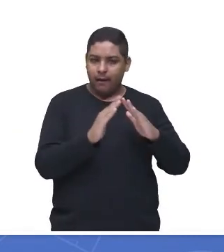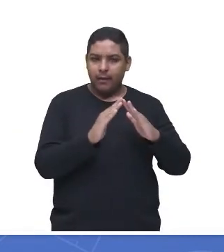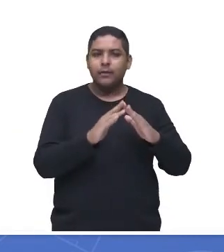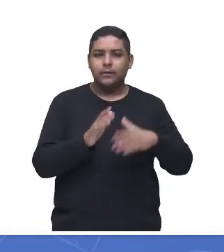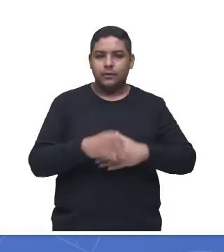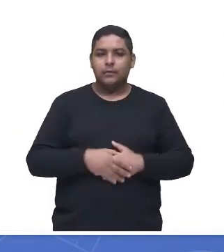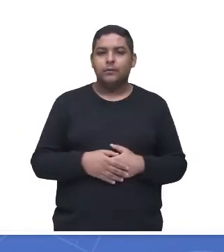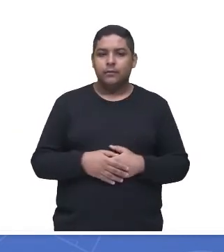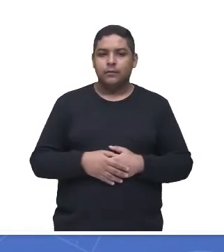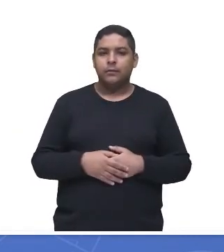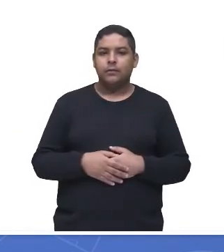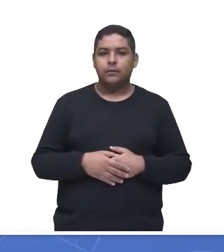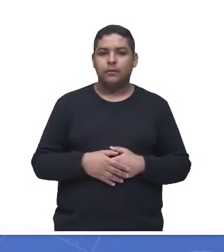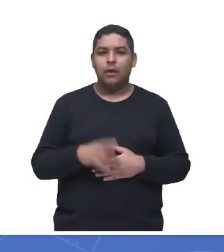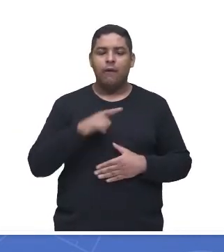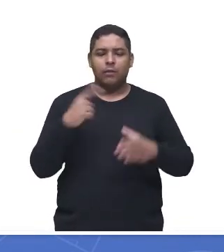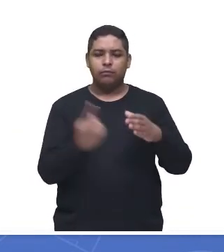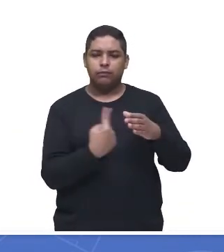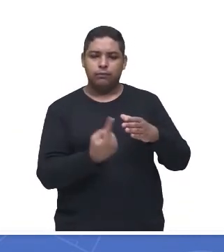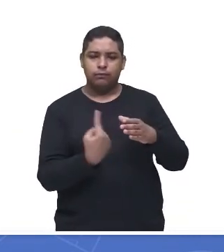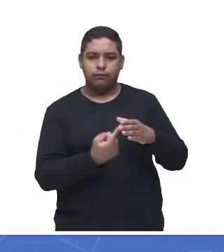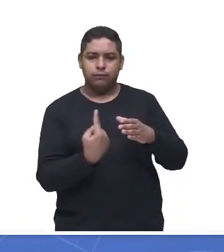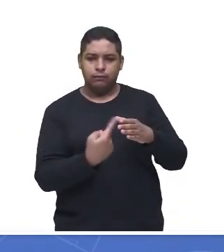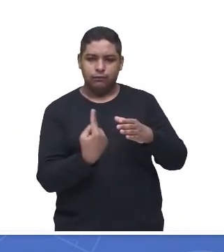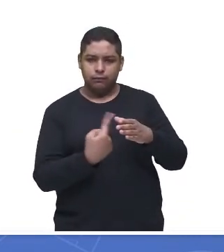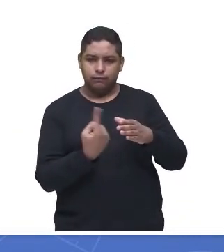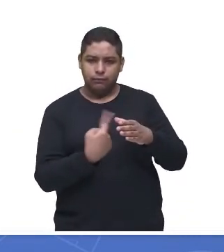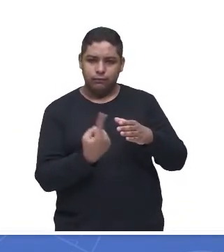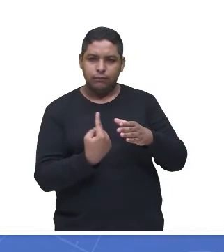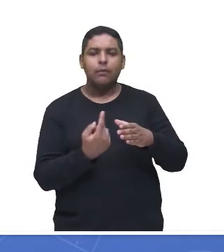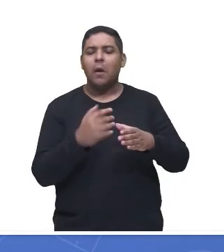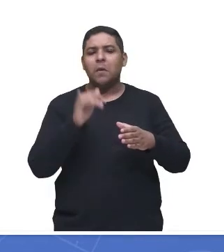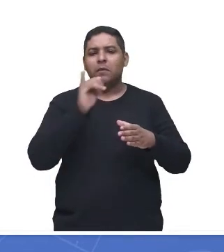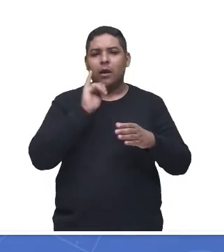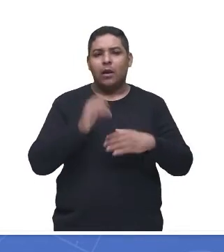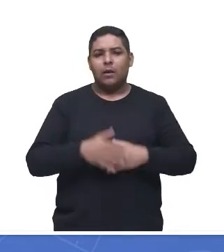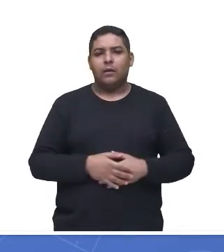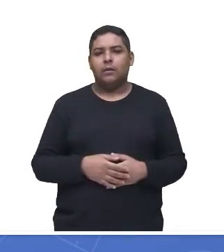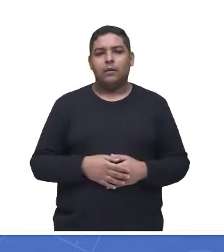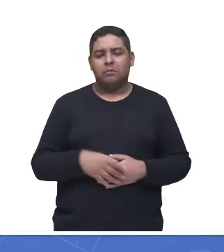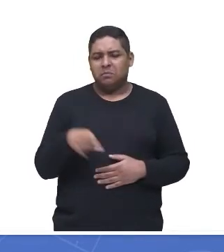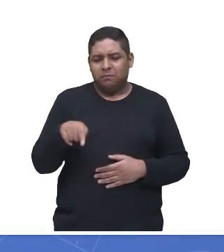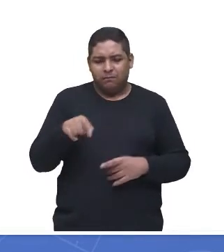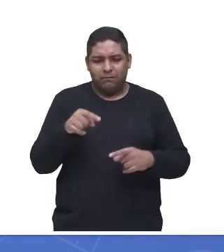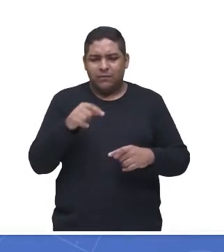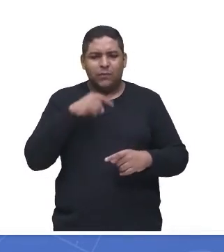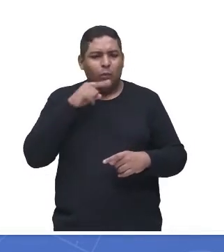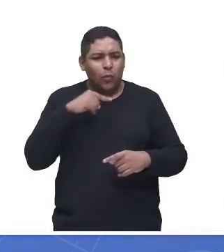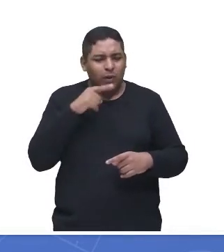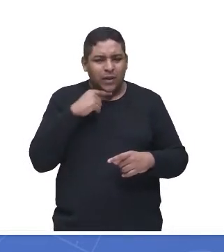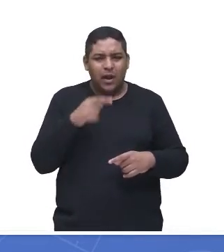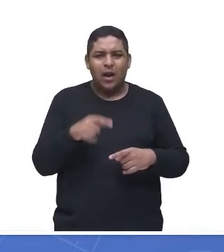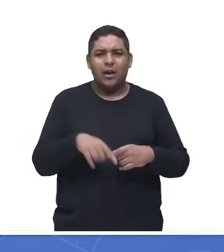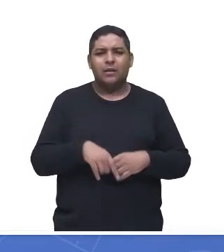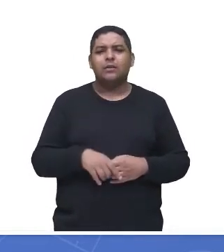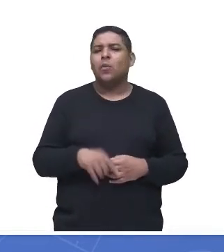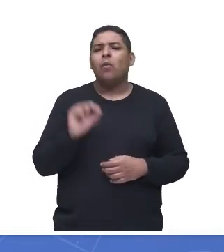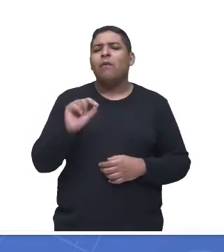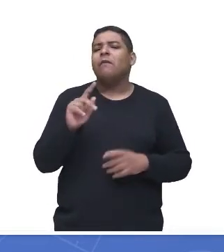ligando o liquidificador em casa, aí de repente ele não funciona. O que é que você